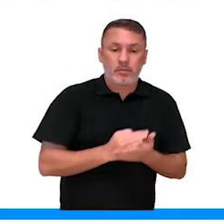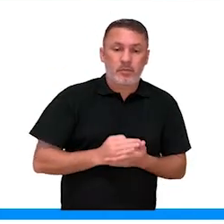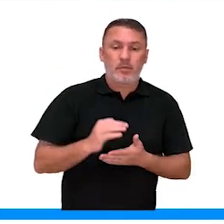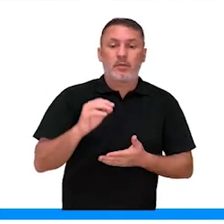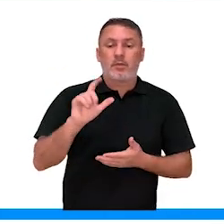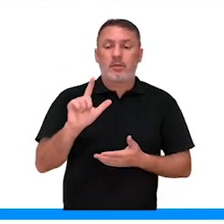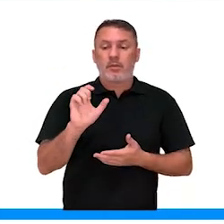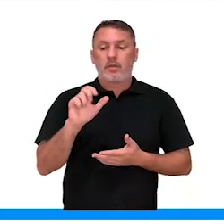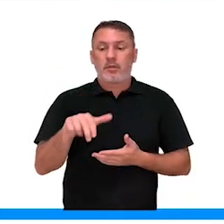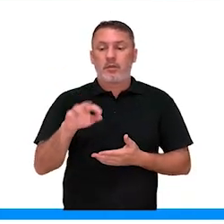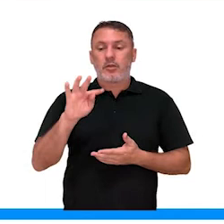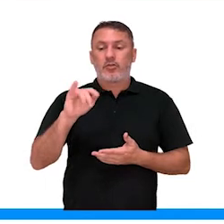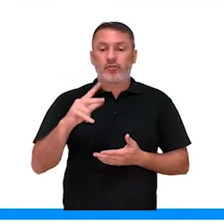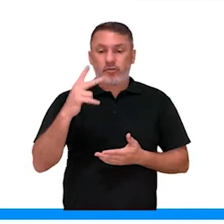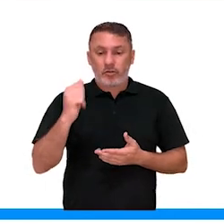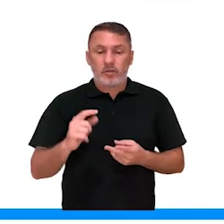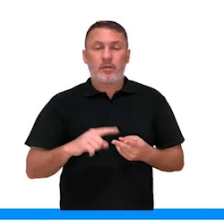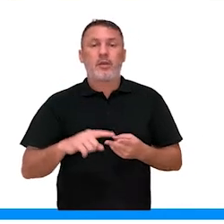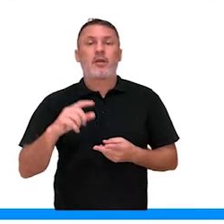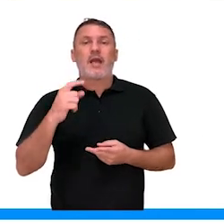e castanha de caju.